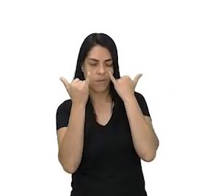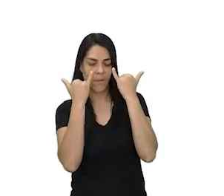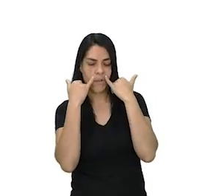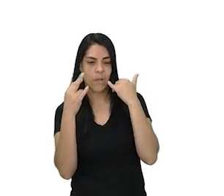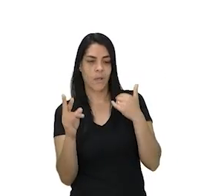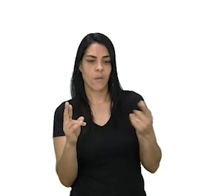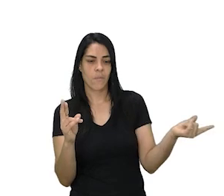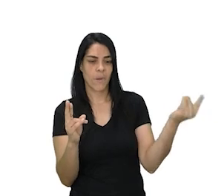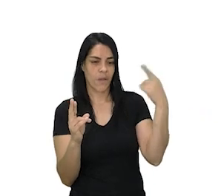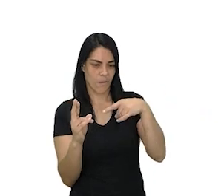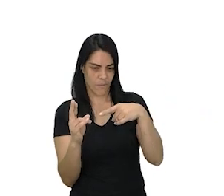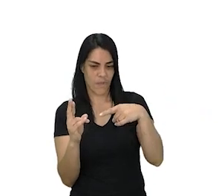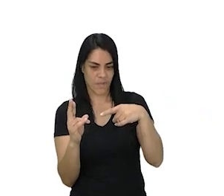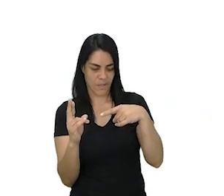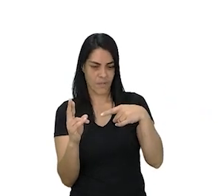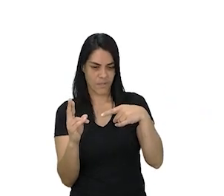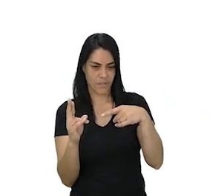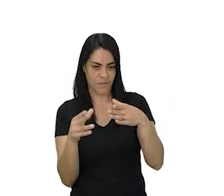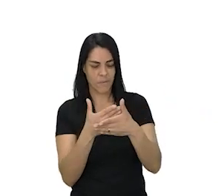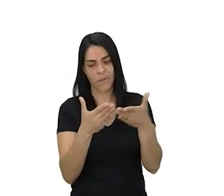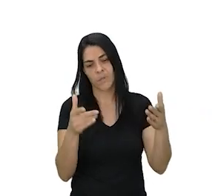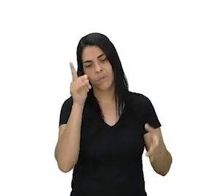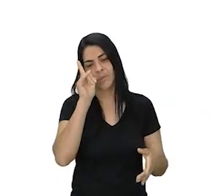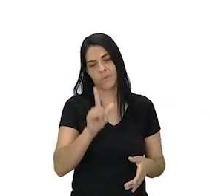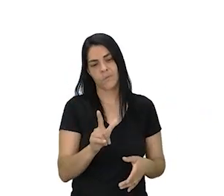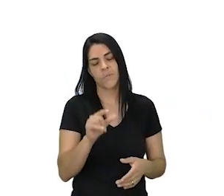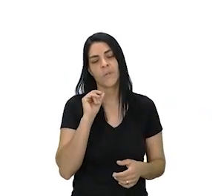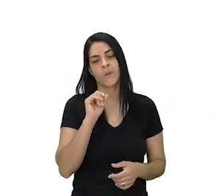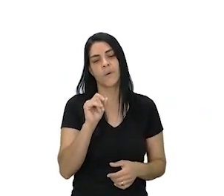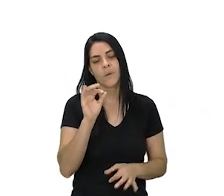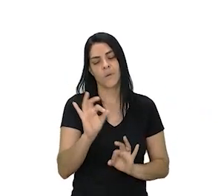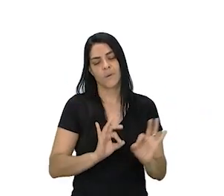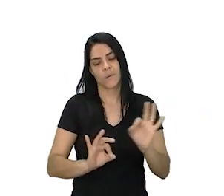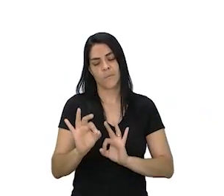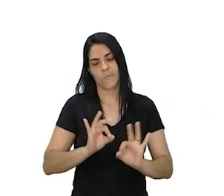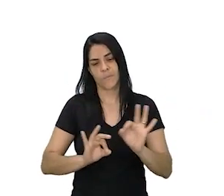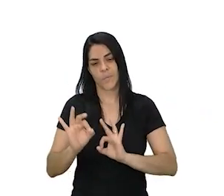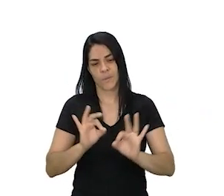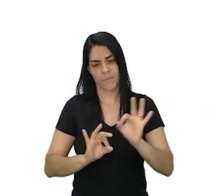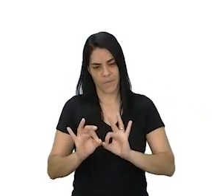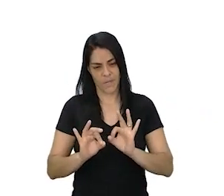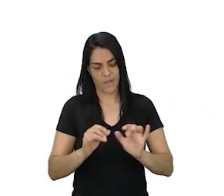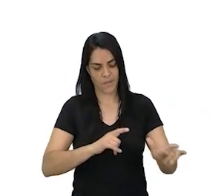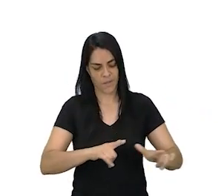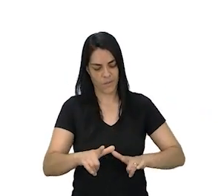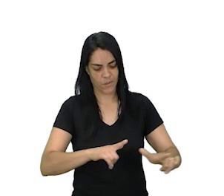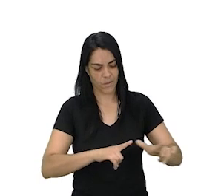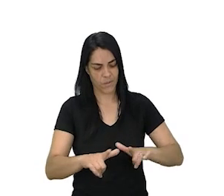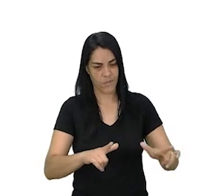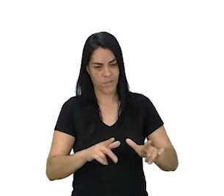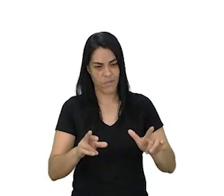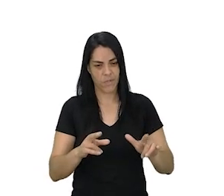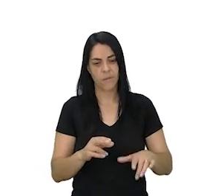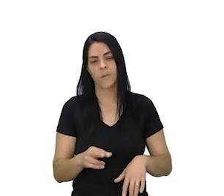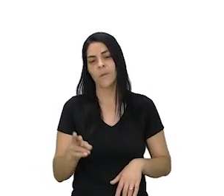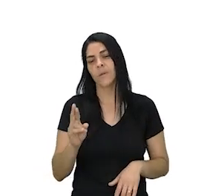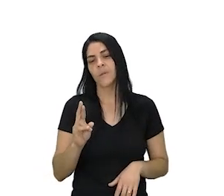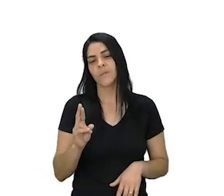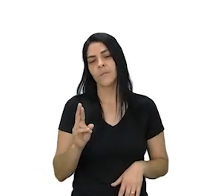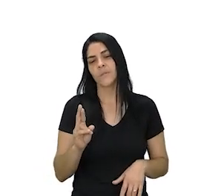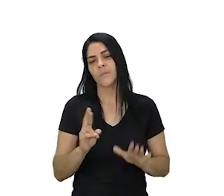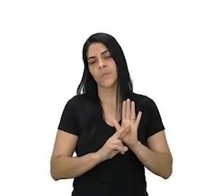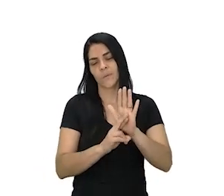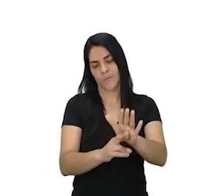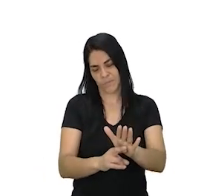aqui para que a gente possa, no fundo, organizar o trabalho de representação e